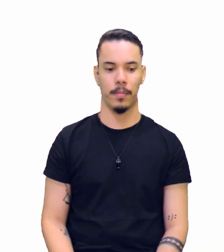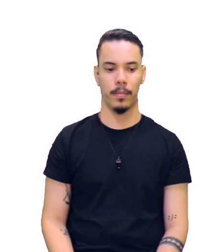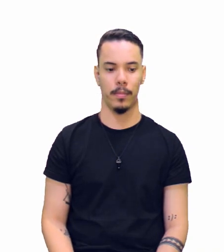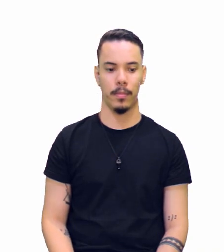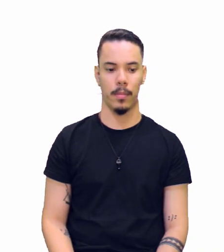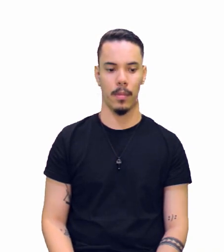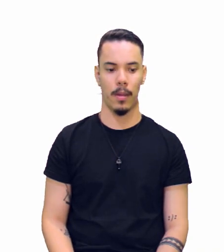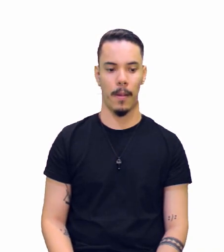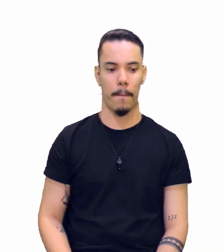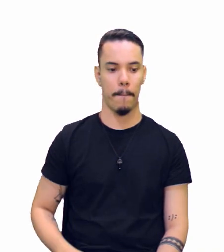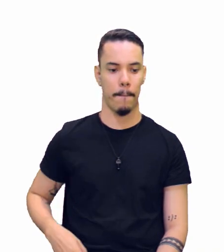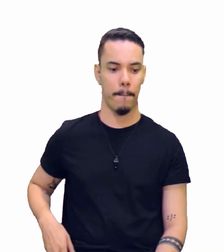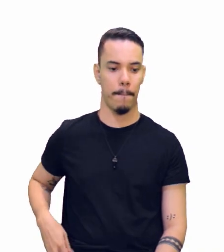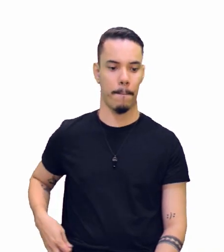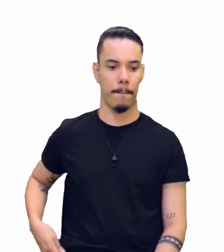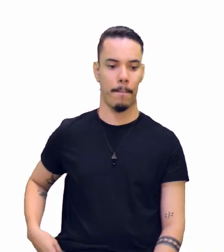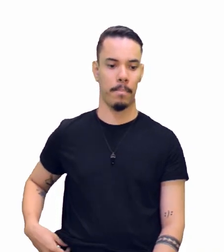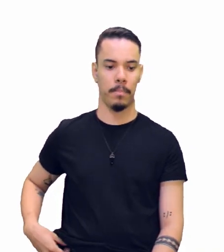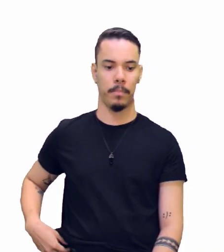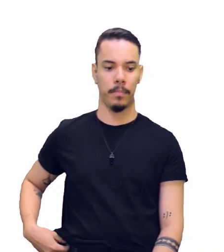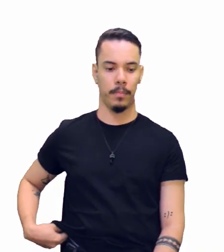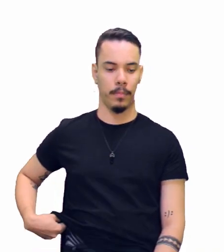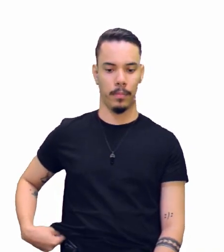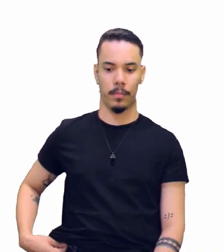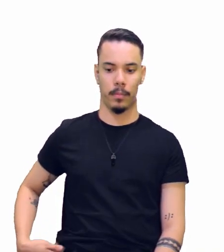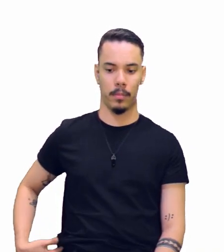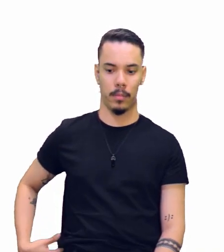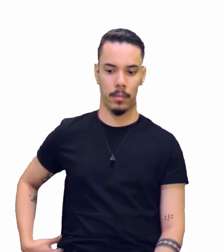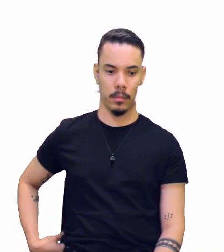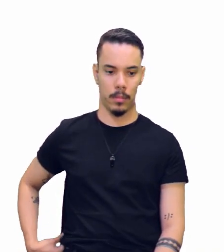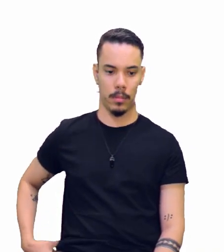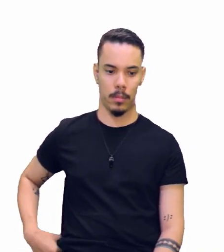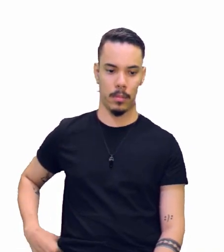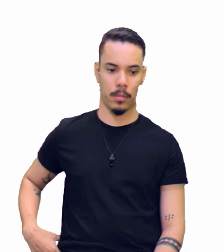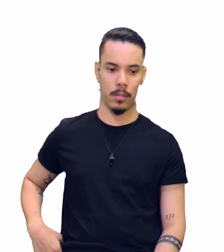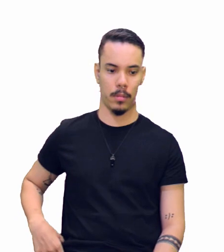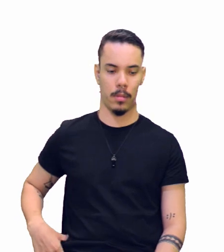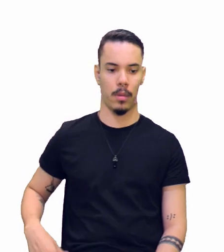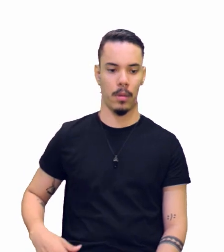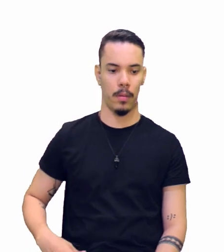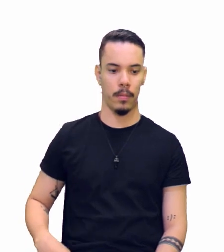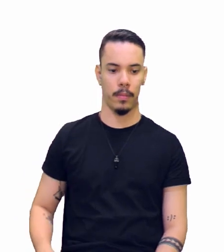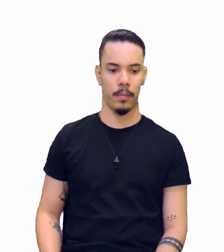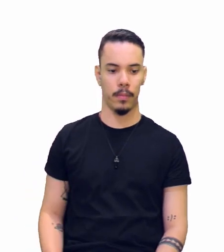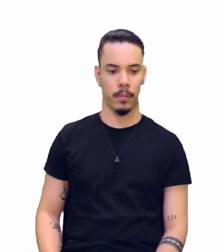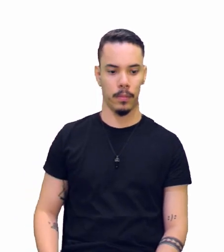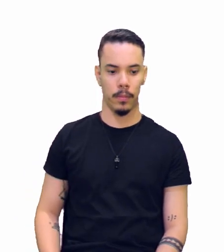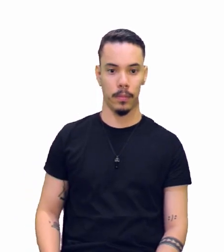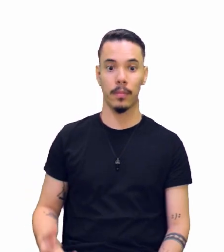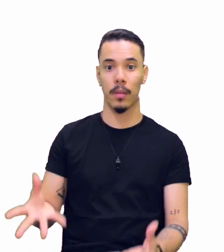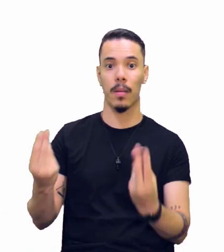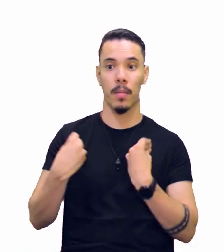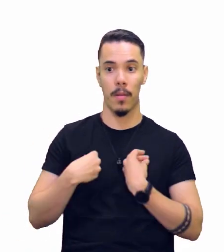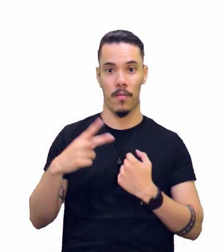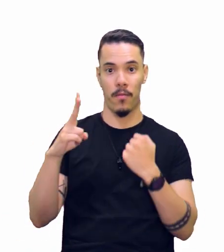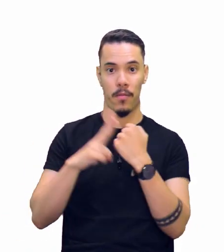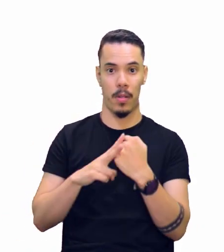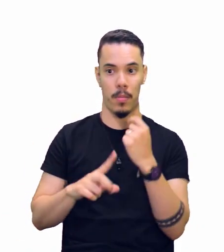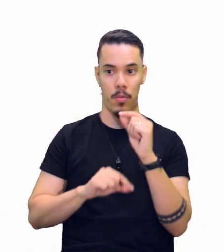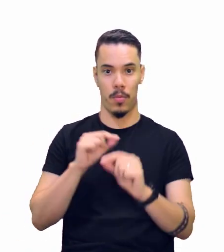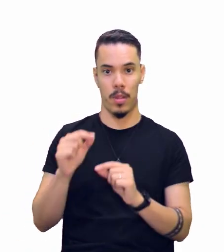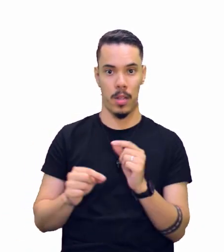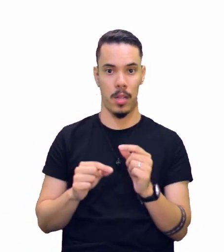novo. Esse to nada mais é, aqui nessa questão, ele deixa o meu verbo na forma